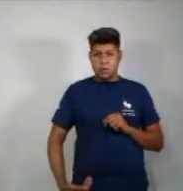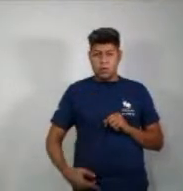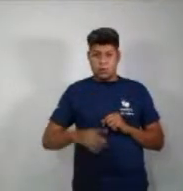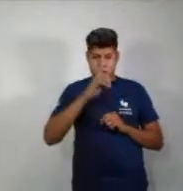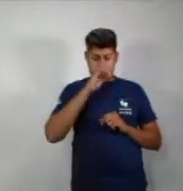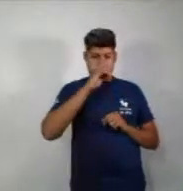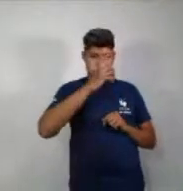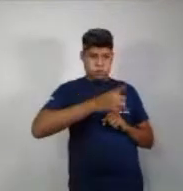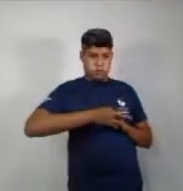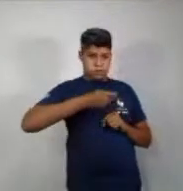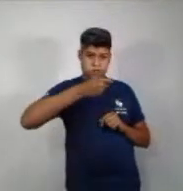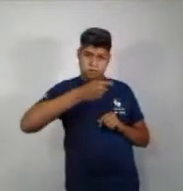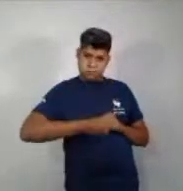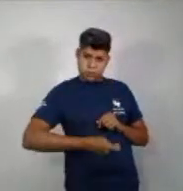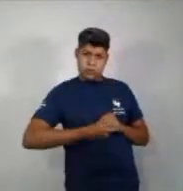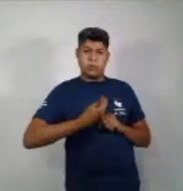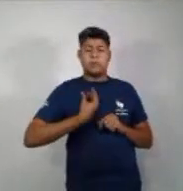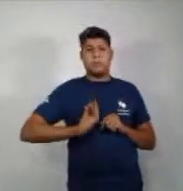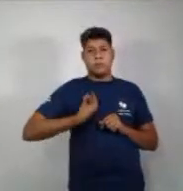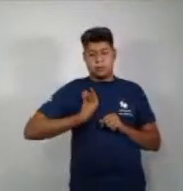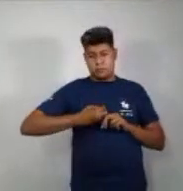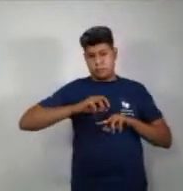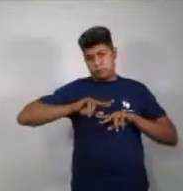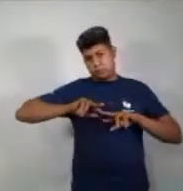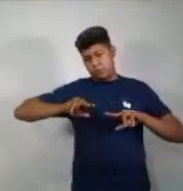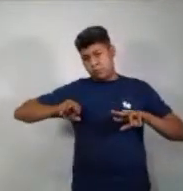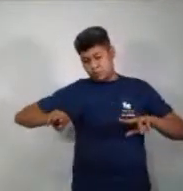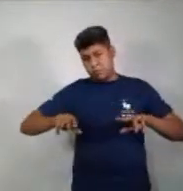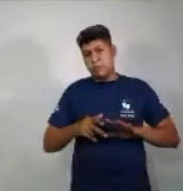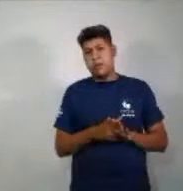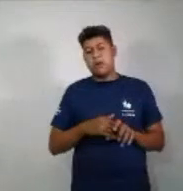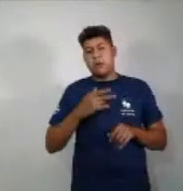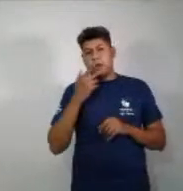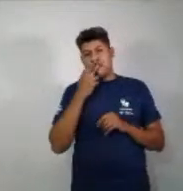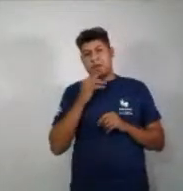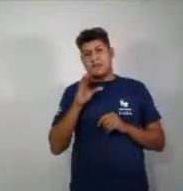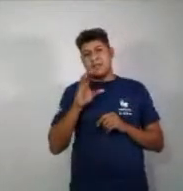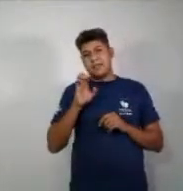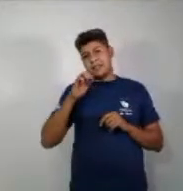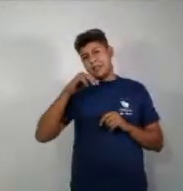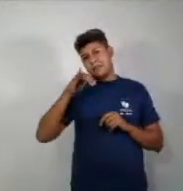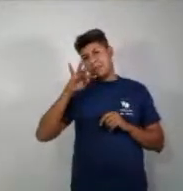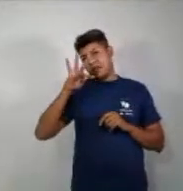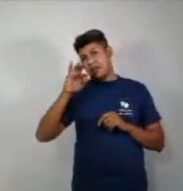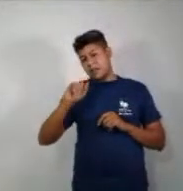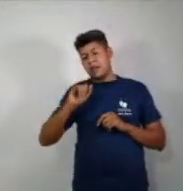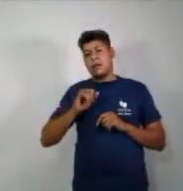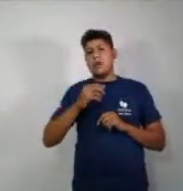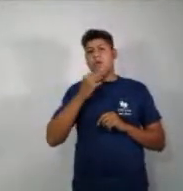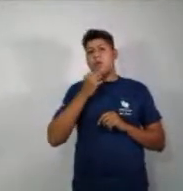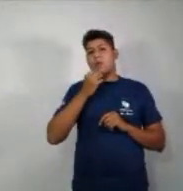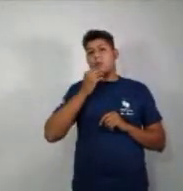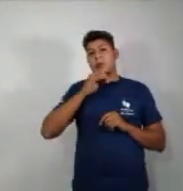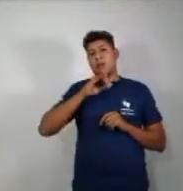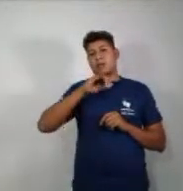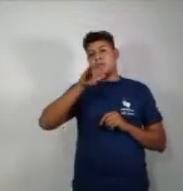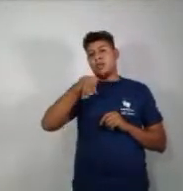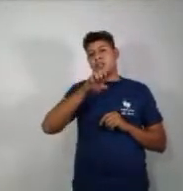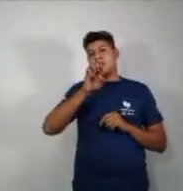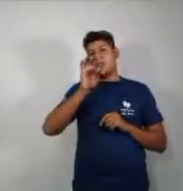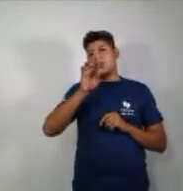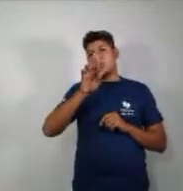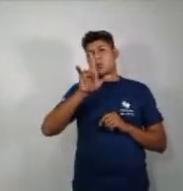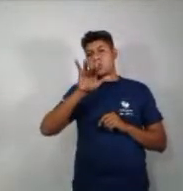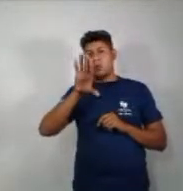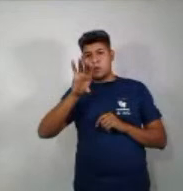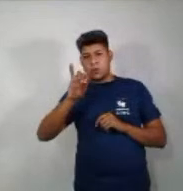teve durante muitos episódios uma postura totalmente antissemita, o Getúlio. De próprio punho,